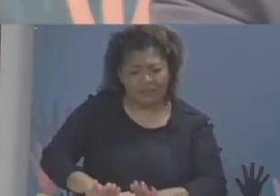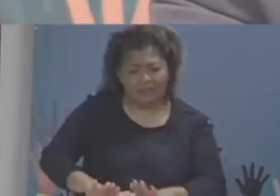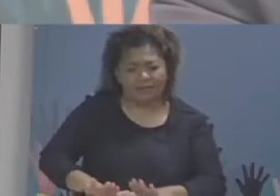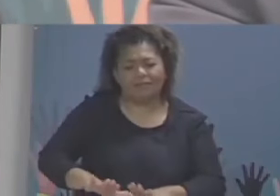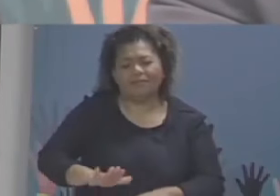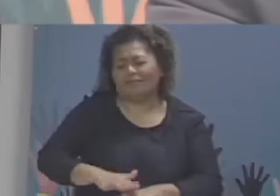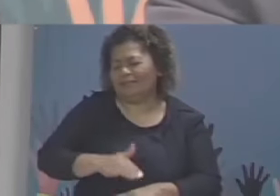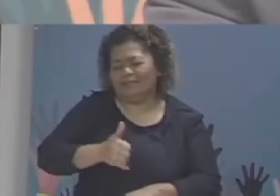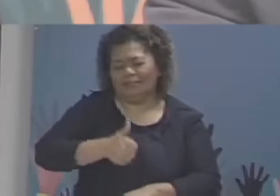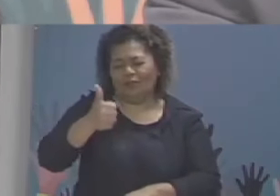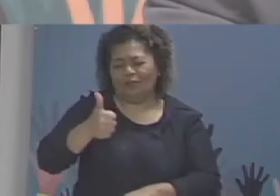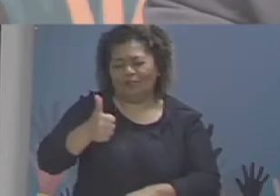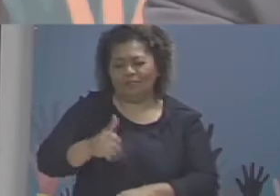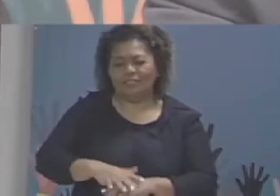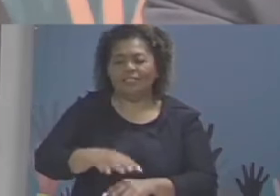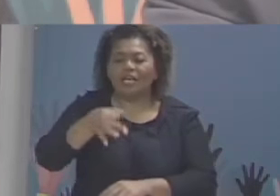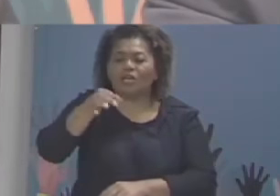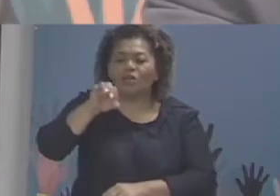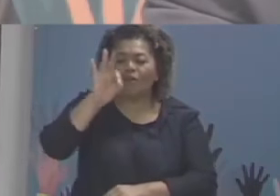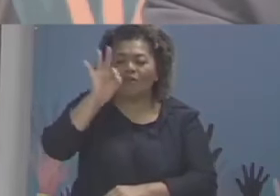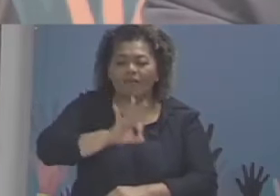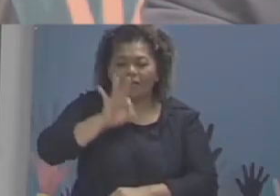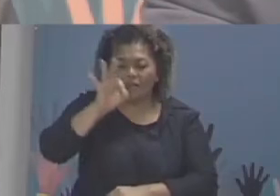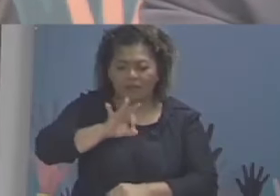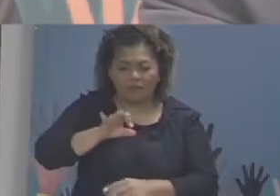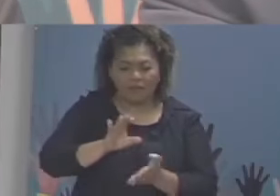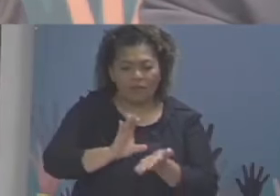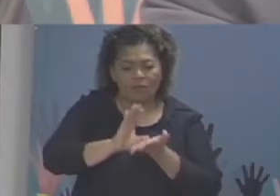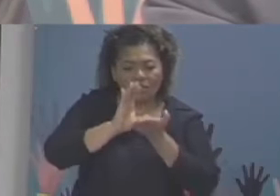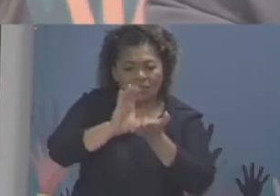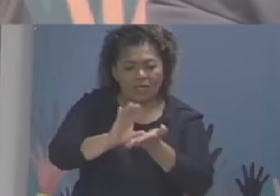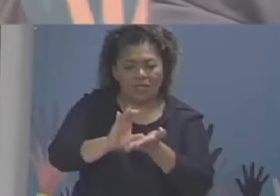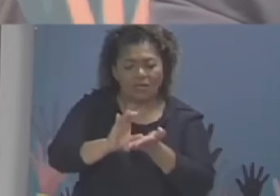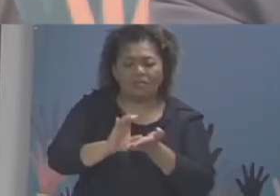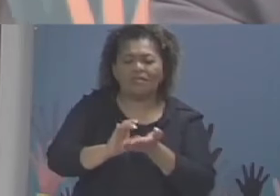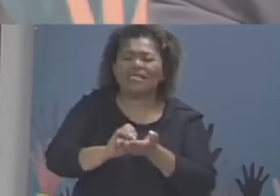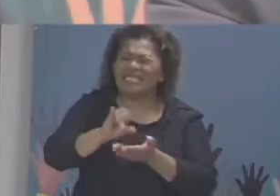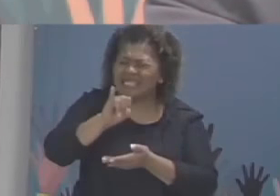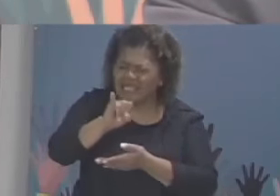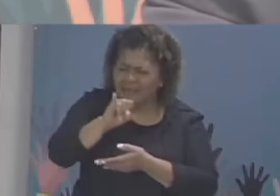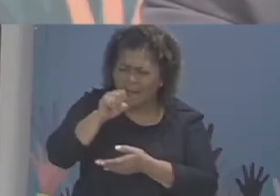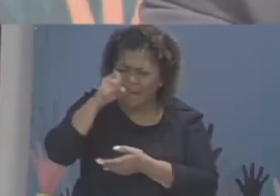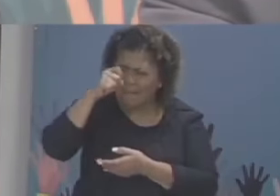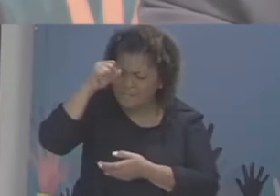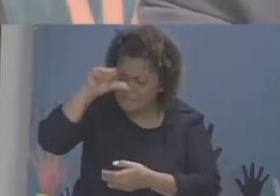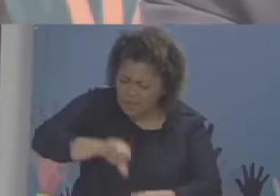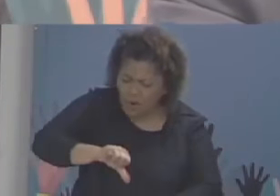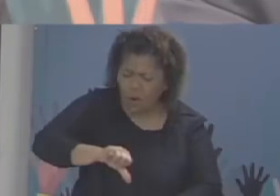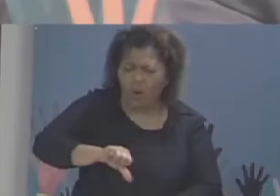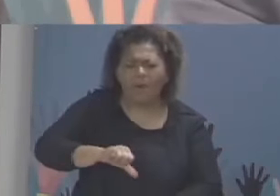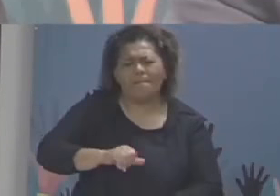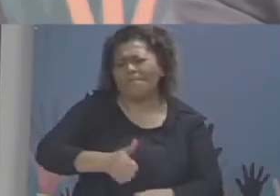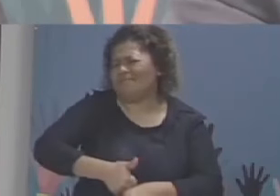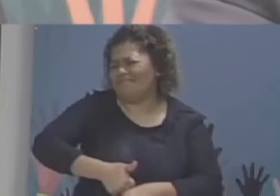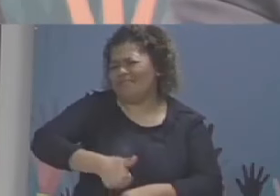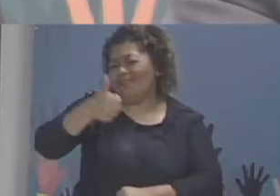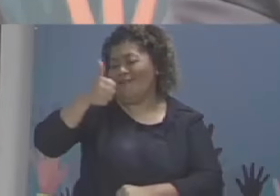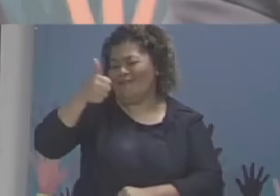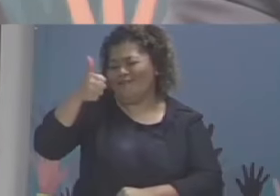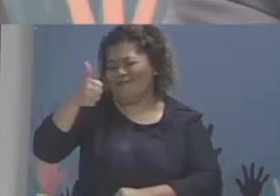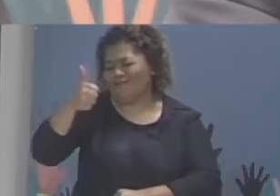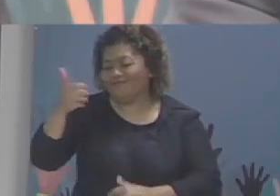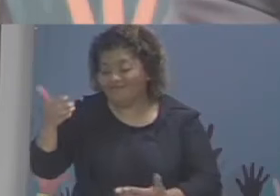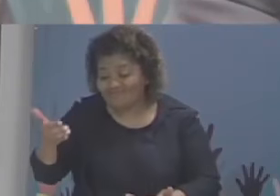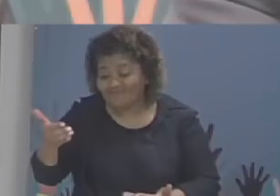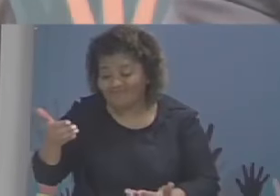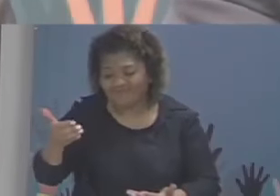tinha mais de 90% dos conselhos regionais, fizeram a prática. Quanto pior, melhor. Ou seja, a categoria, nada. Aos gestores